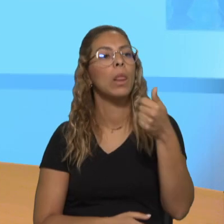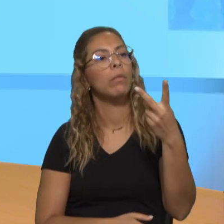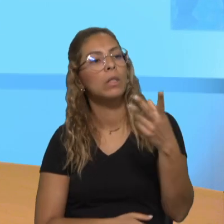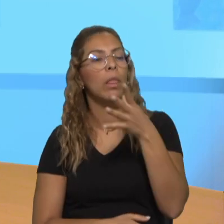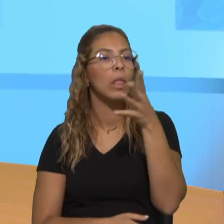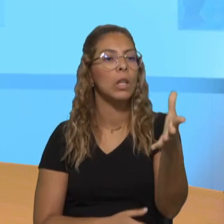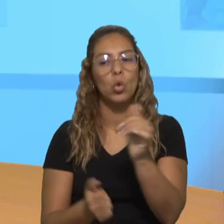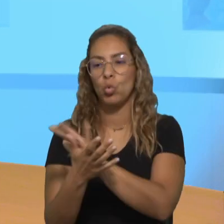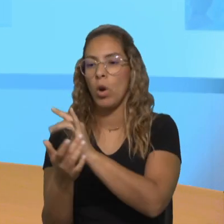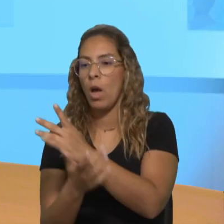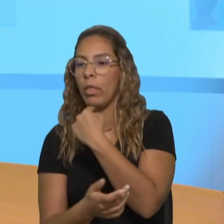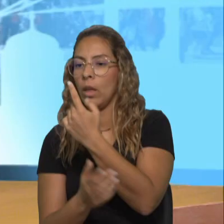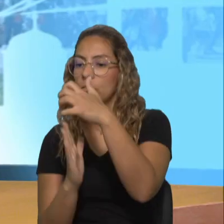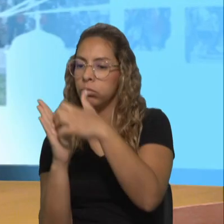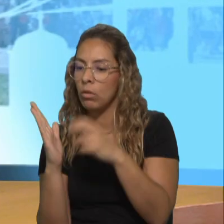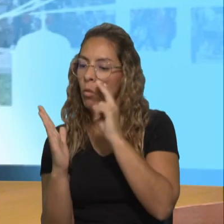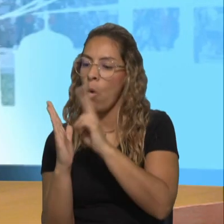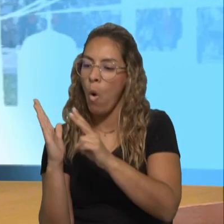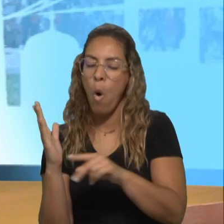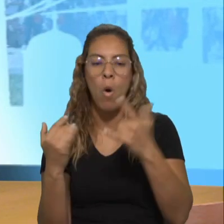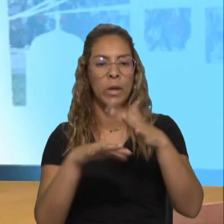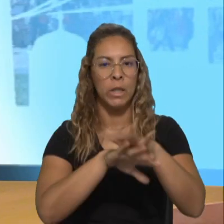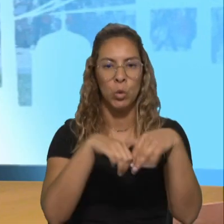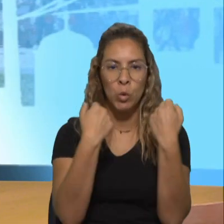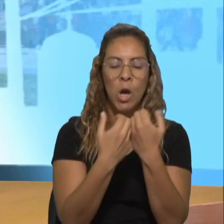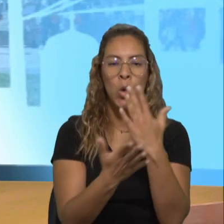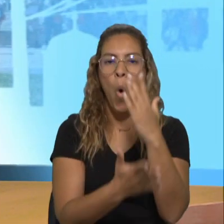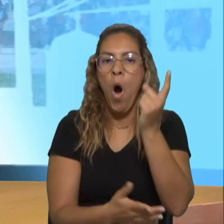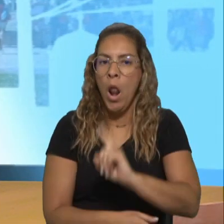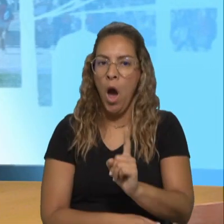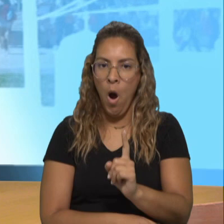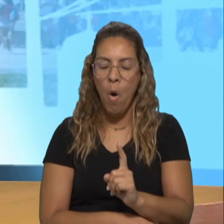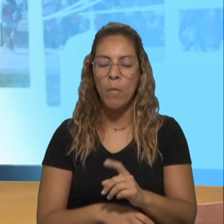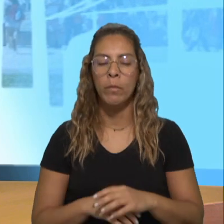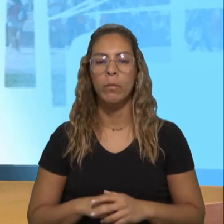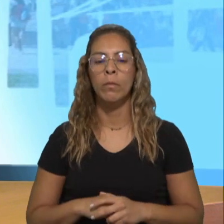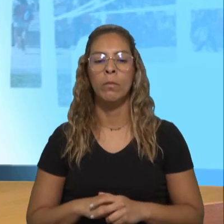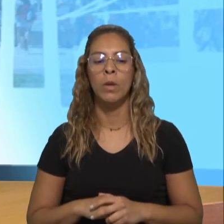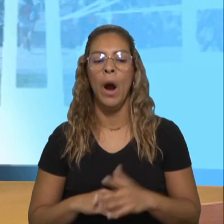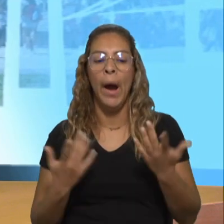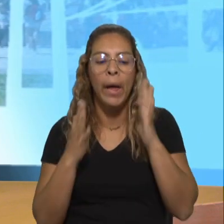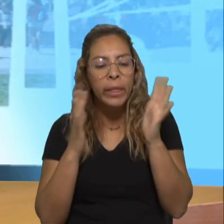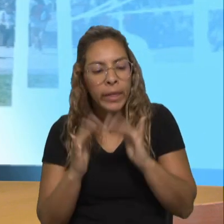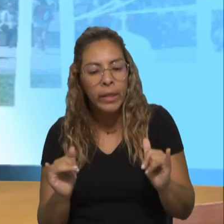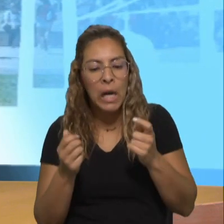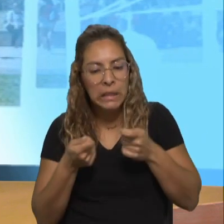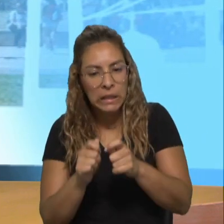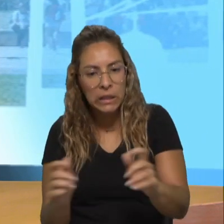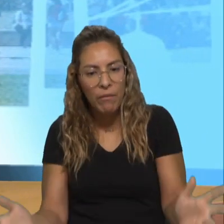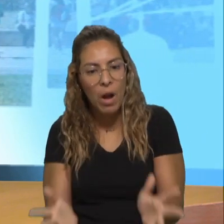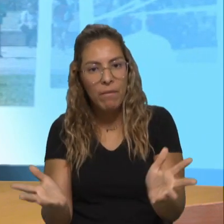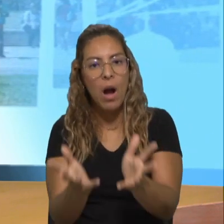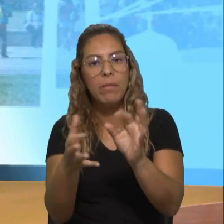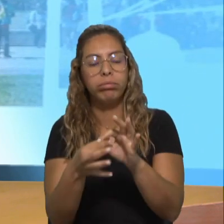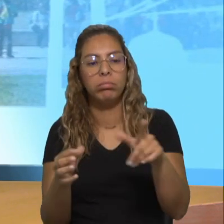nos jornais, ou onde quer que seja, ou nas redes sociais. Sim, exatamente. Portanto, tenta promover, até mesmo no